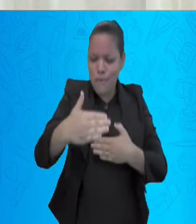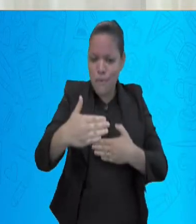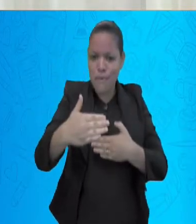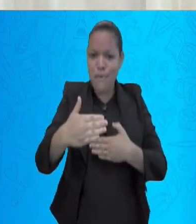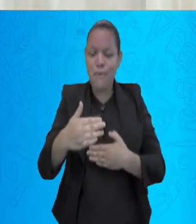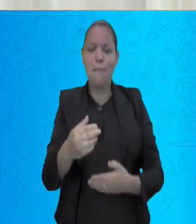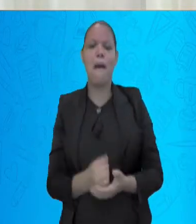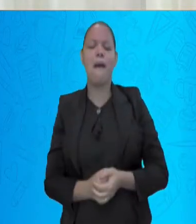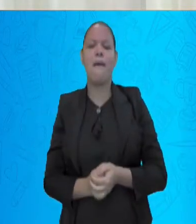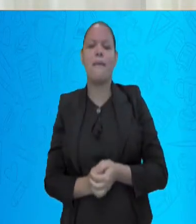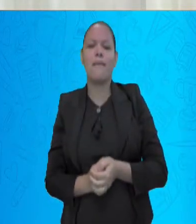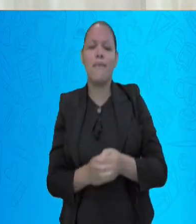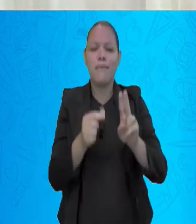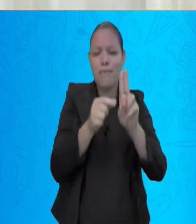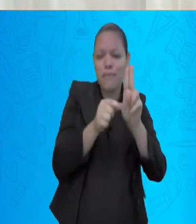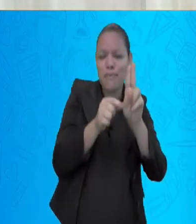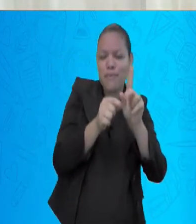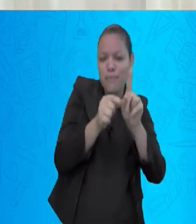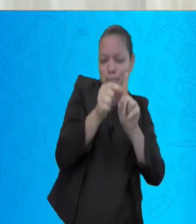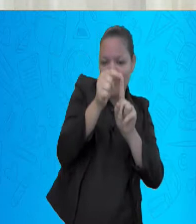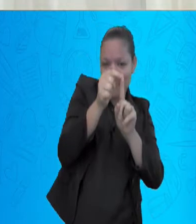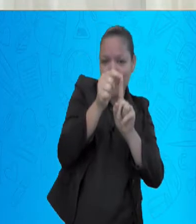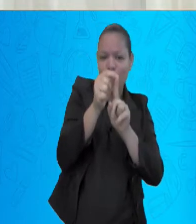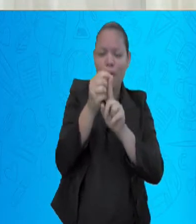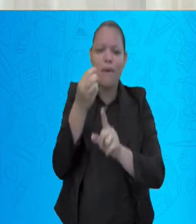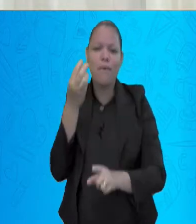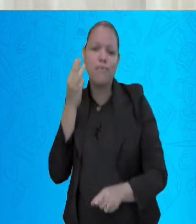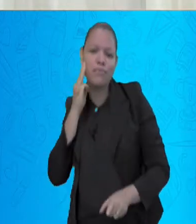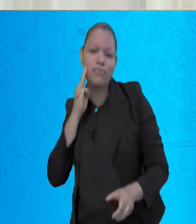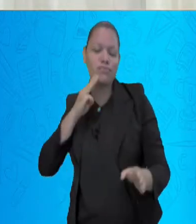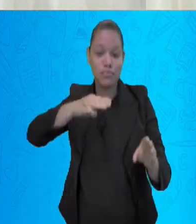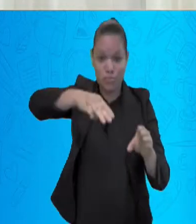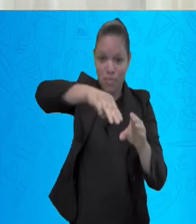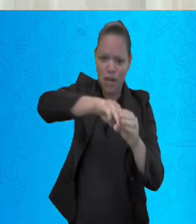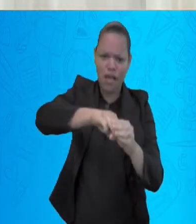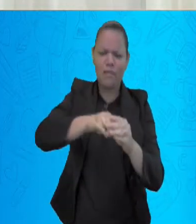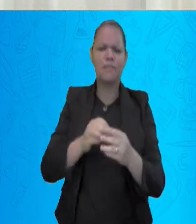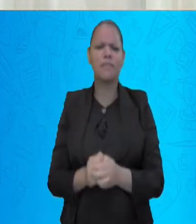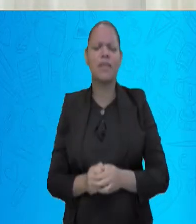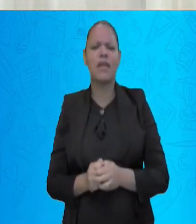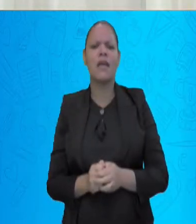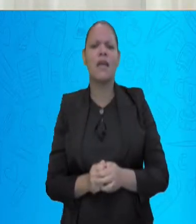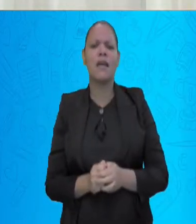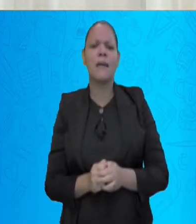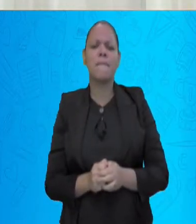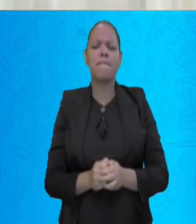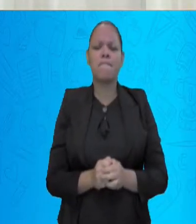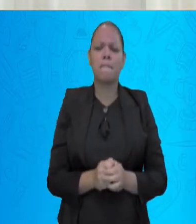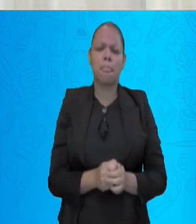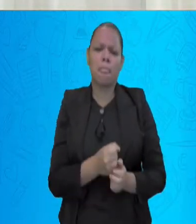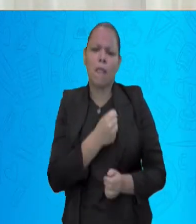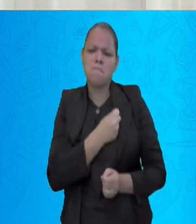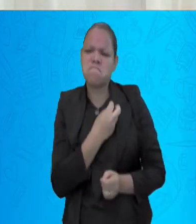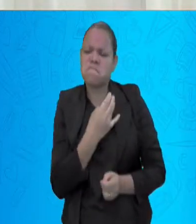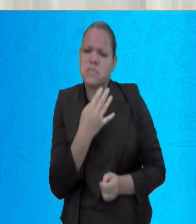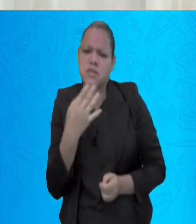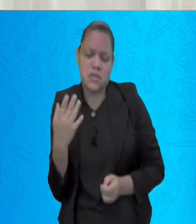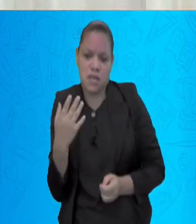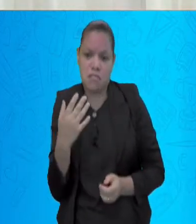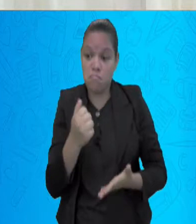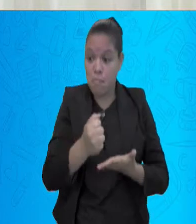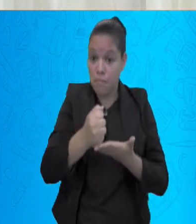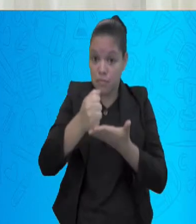Então, vamos lá. O que seria esse sistema de base 10? Então, seria o seguinte, a cada